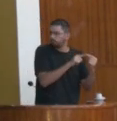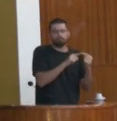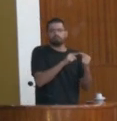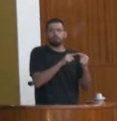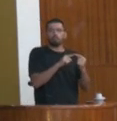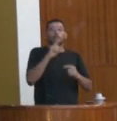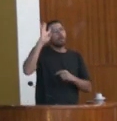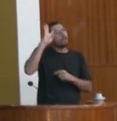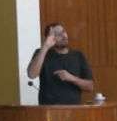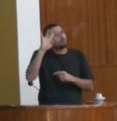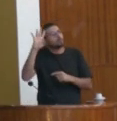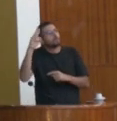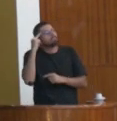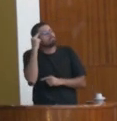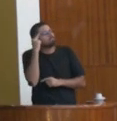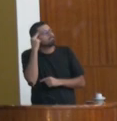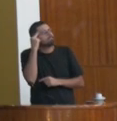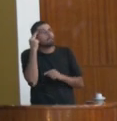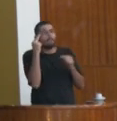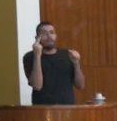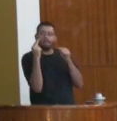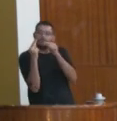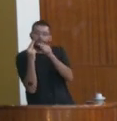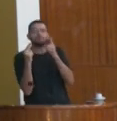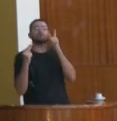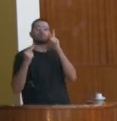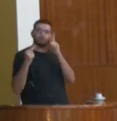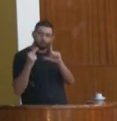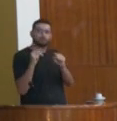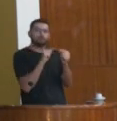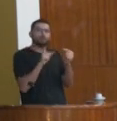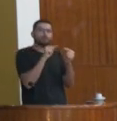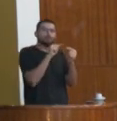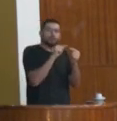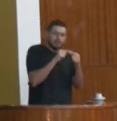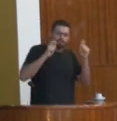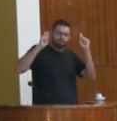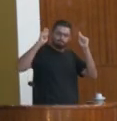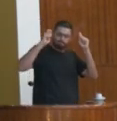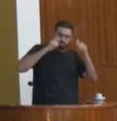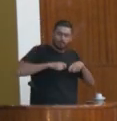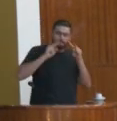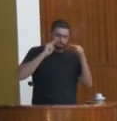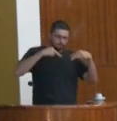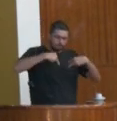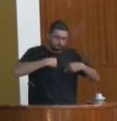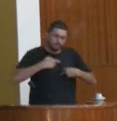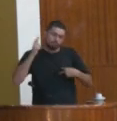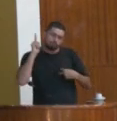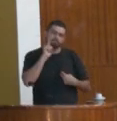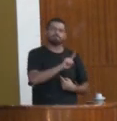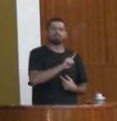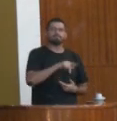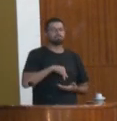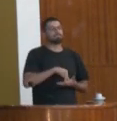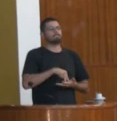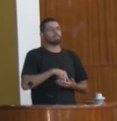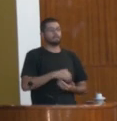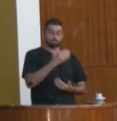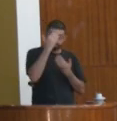vai alcançar toda a sua capacidade, todo o seu potencial. E é isso, gente. Obrigado.